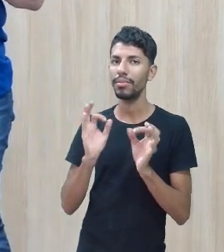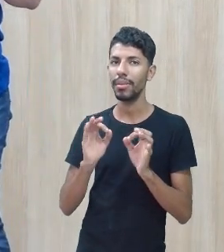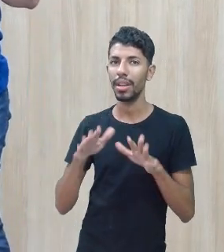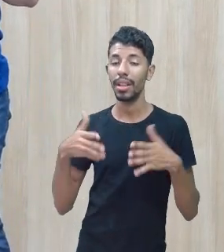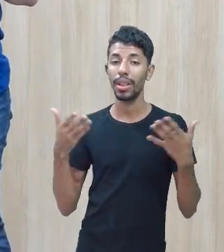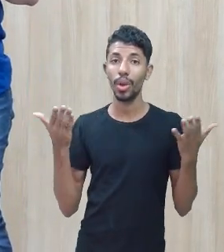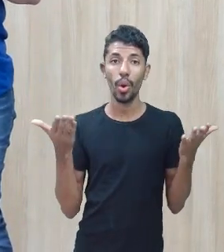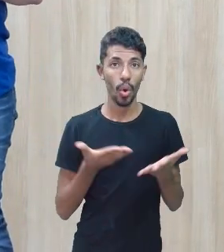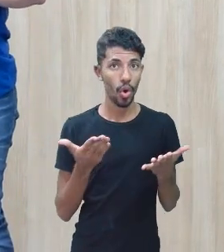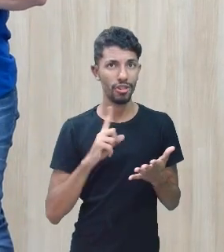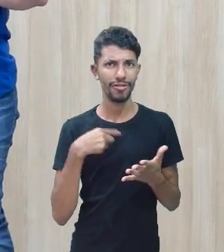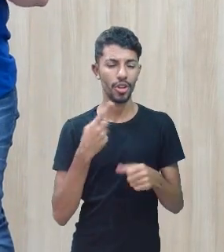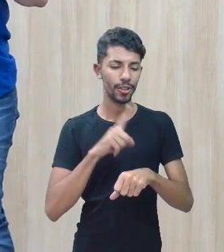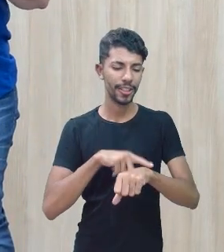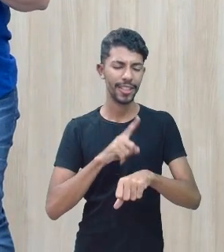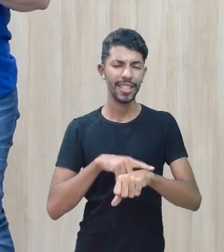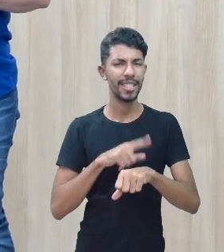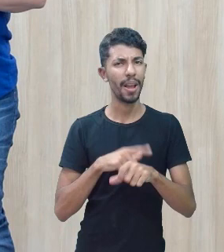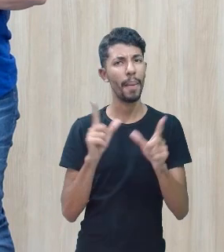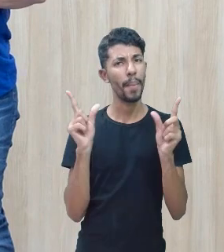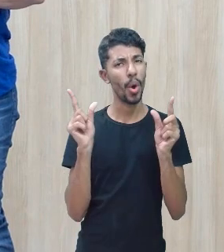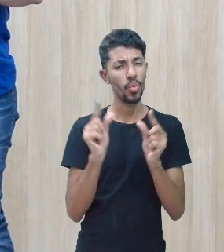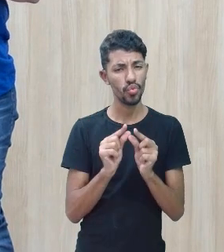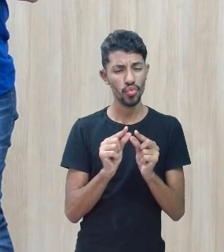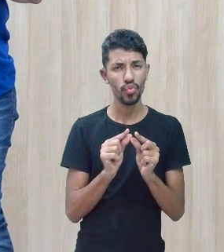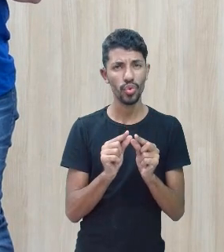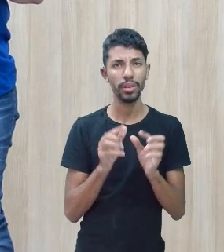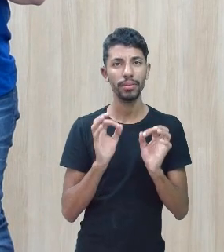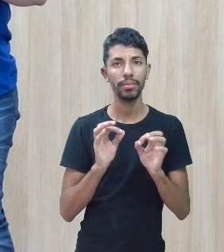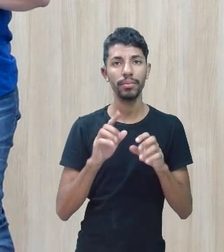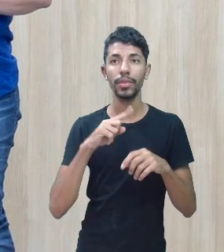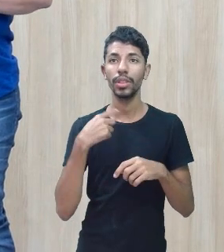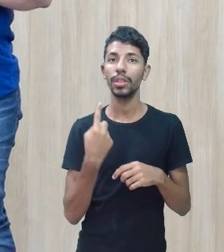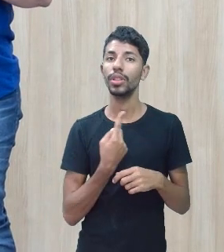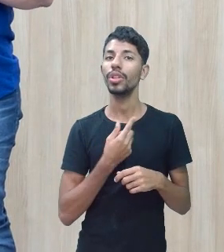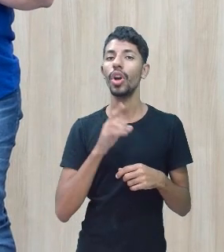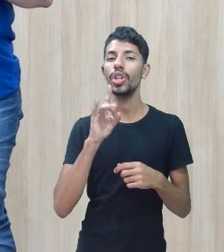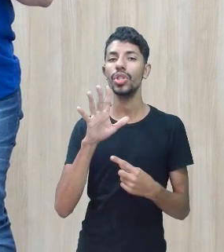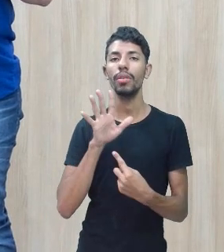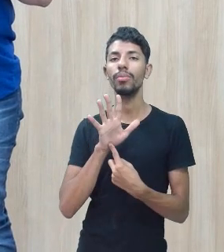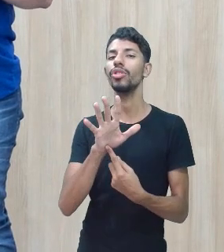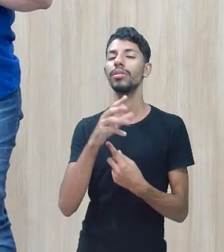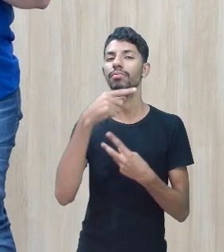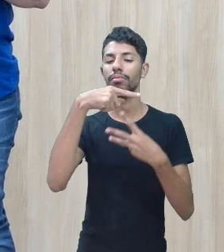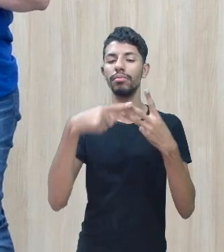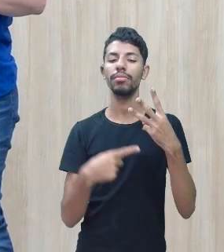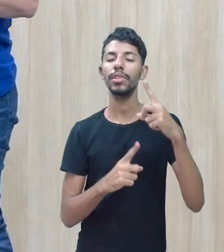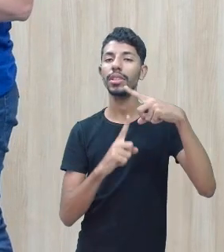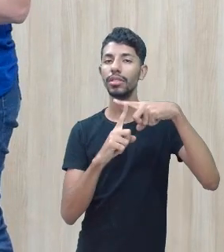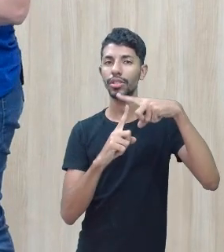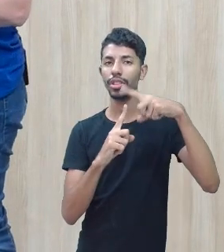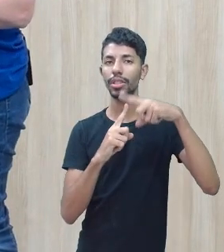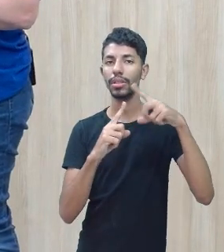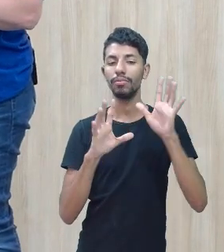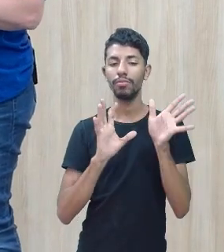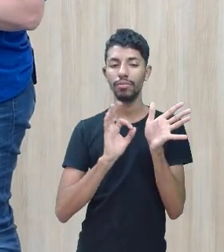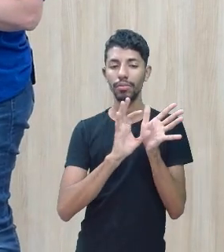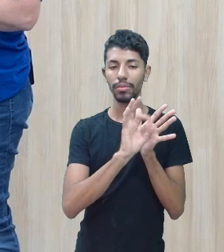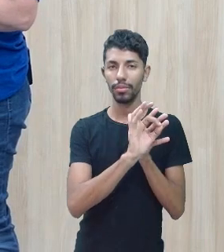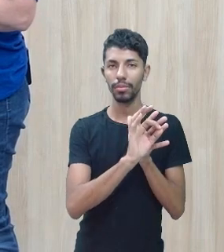o nosso tempo não é longo, nós estaremos apenas apresentando 3 tipos de